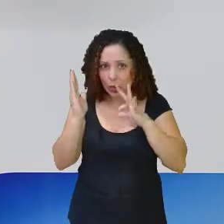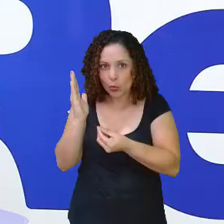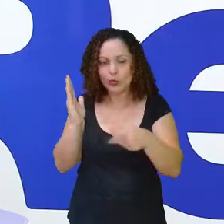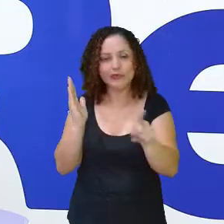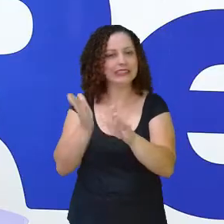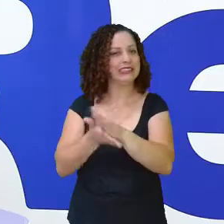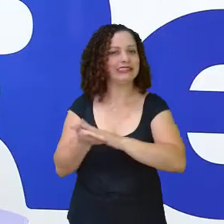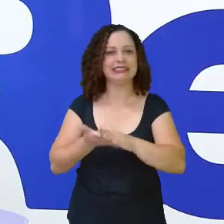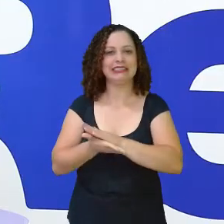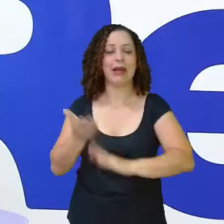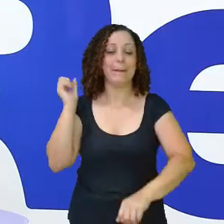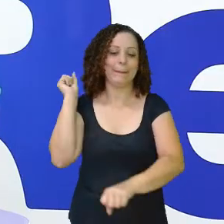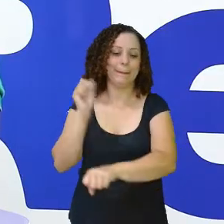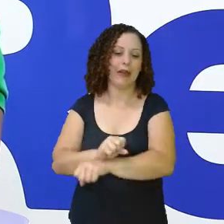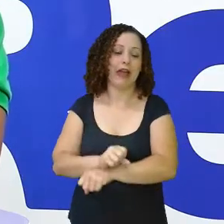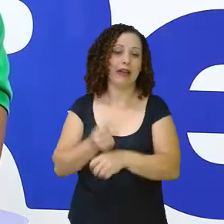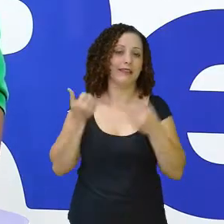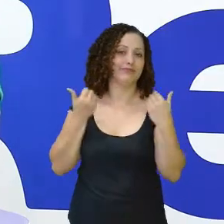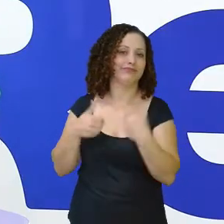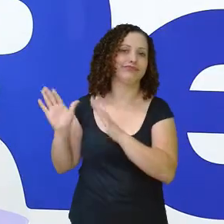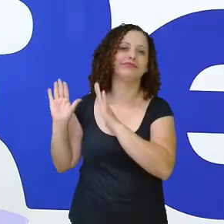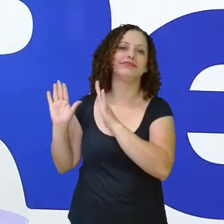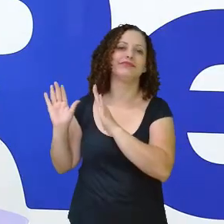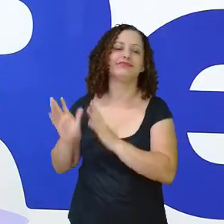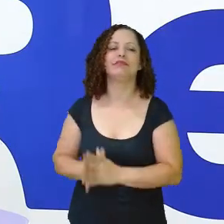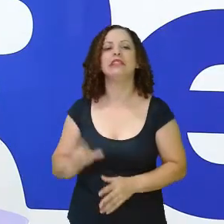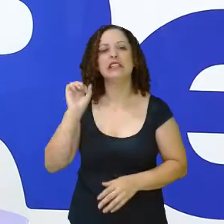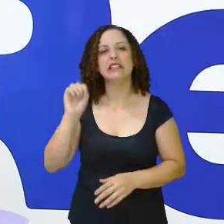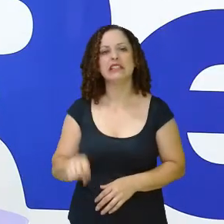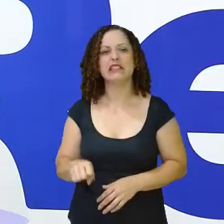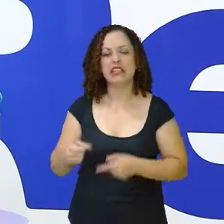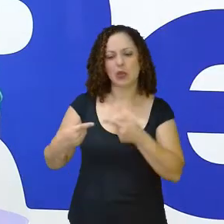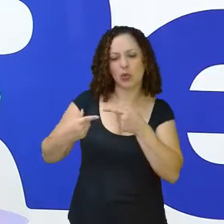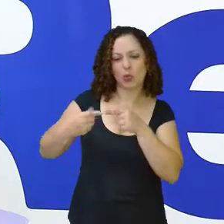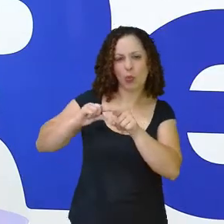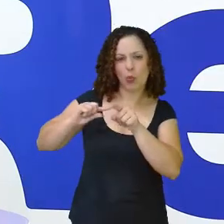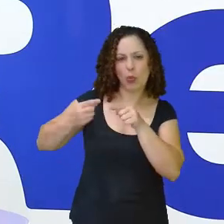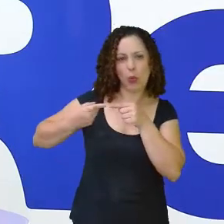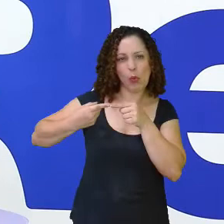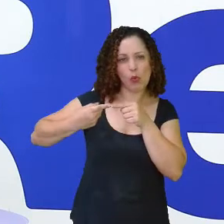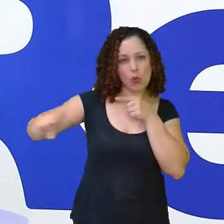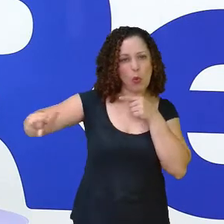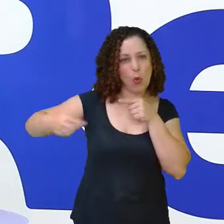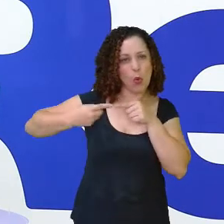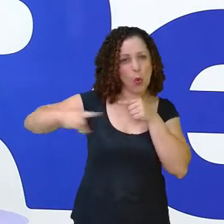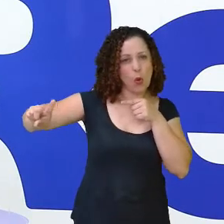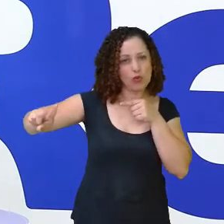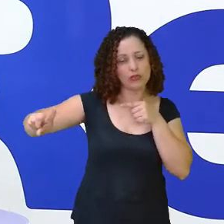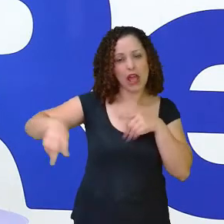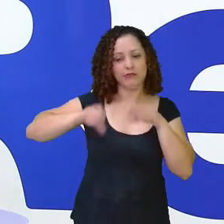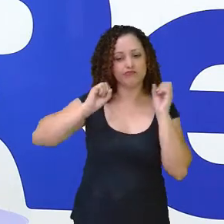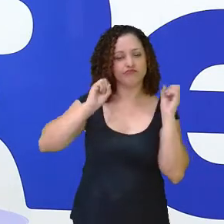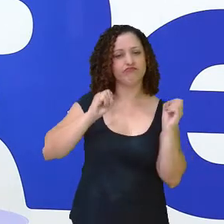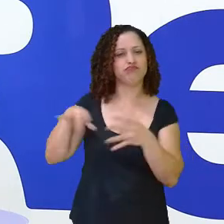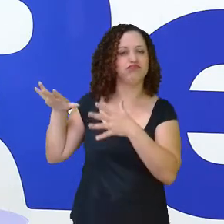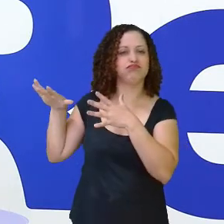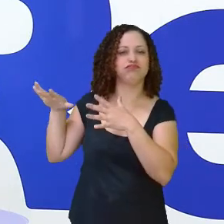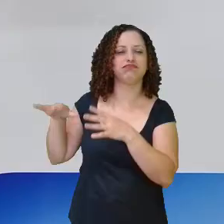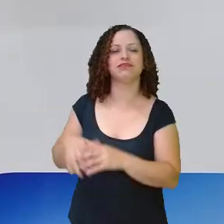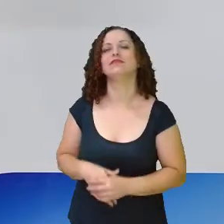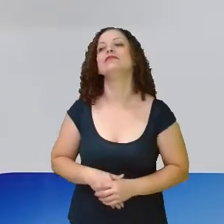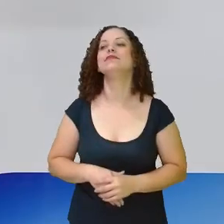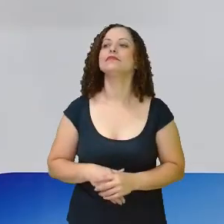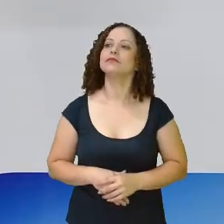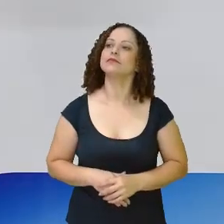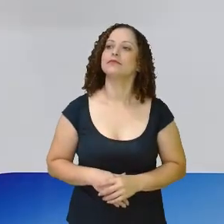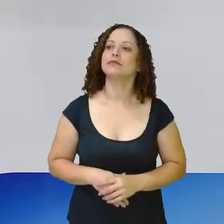já passa... Se não tiver ali de acordo com o que a gente está pensando, né? A gente já descarta, né? Já descarta.